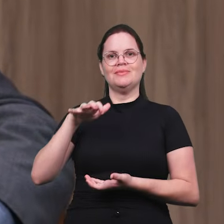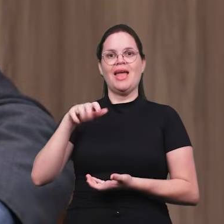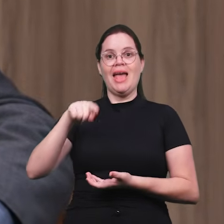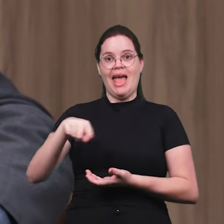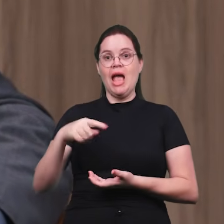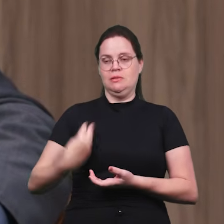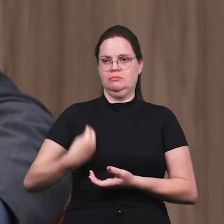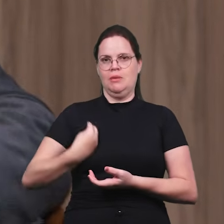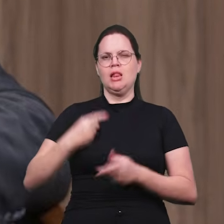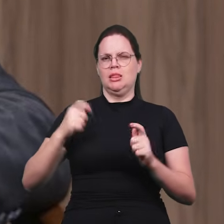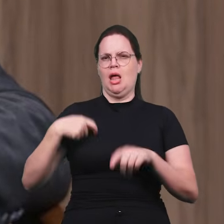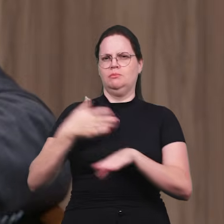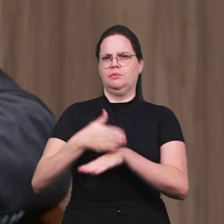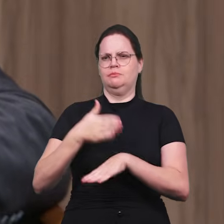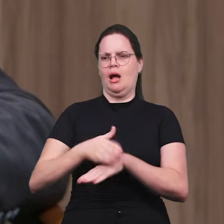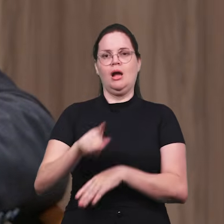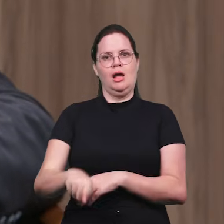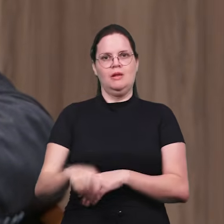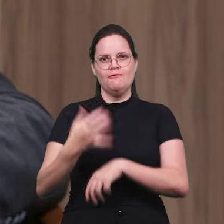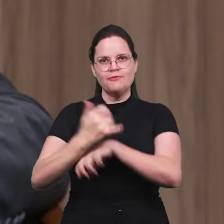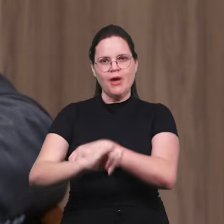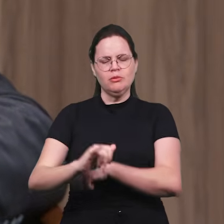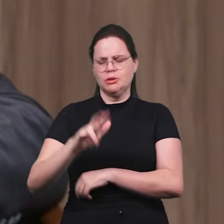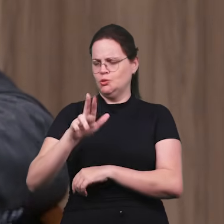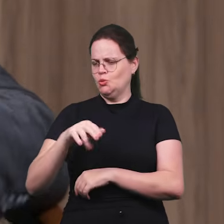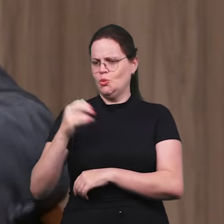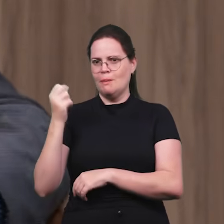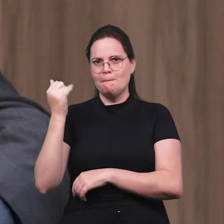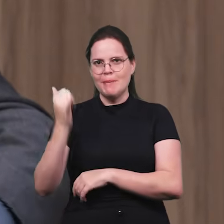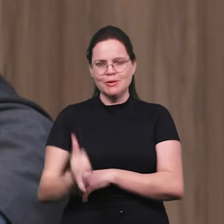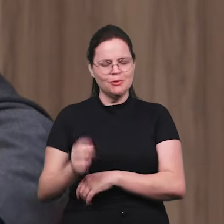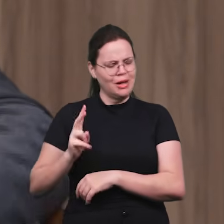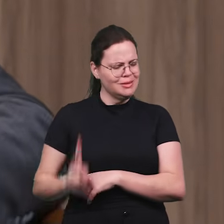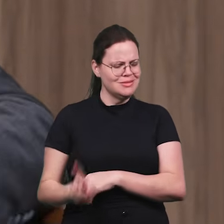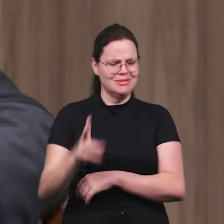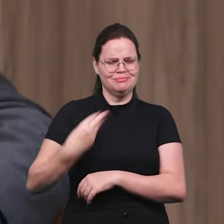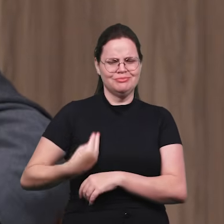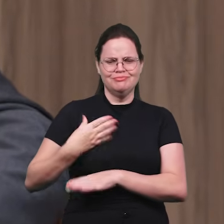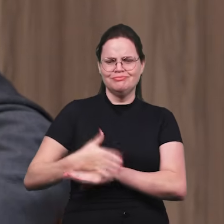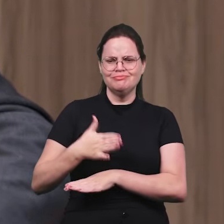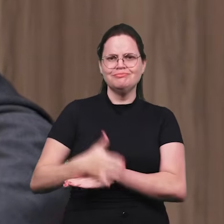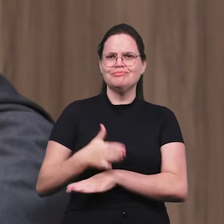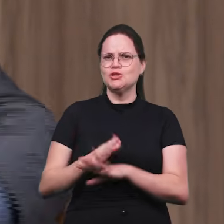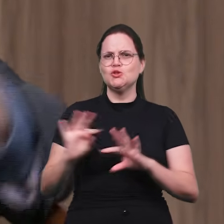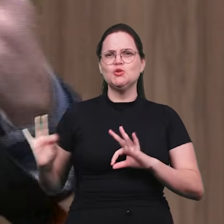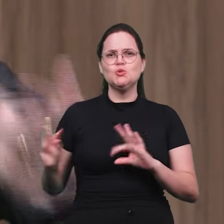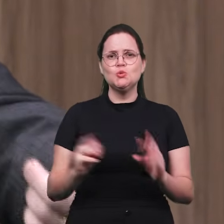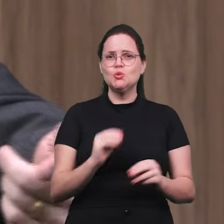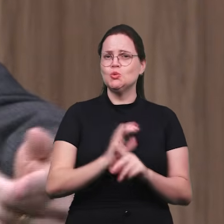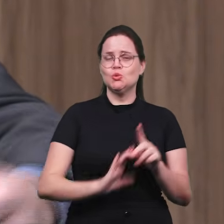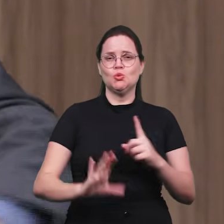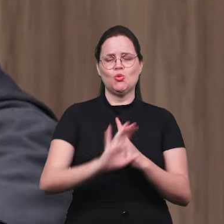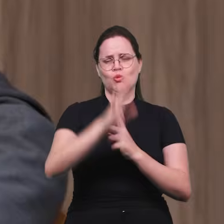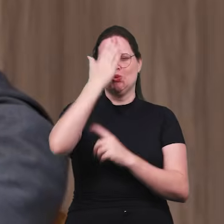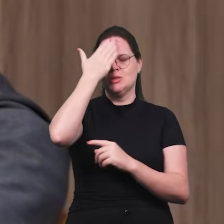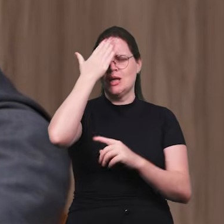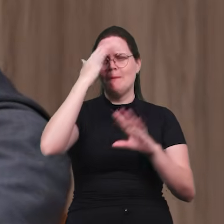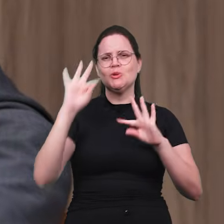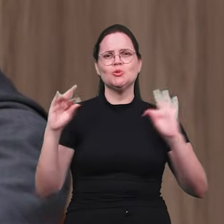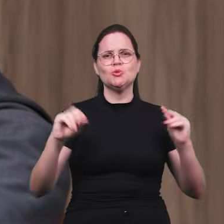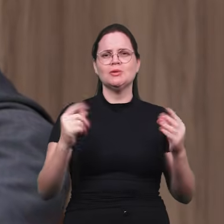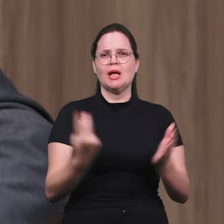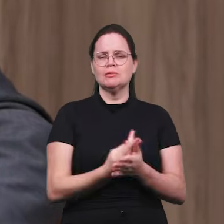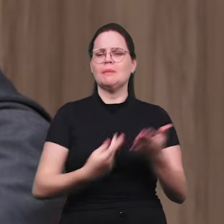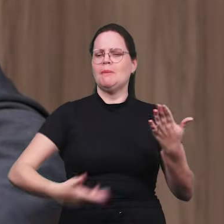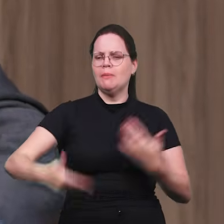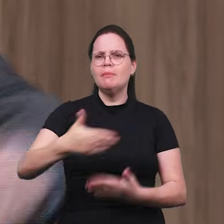igrejas. Eles não faltam madrugada, eles estão sempre presentes, eles participam de tudo, eles sabem o que está acontecendo, ele